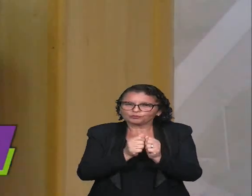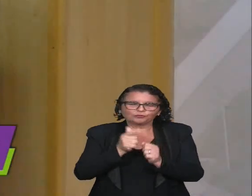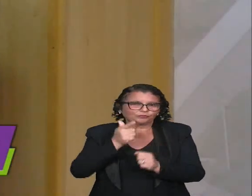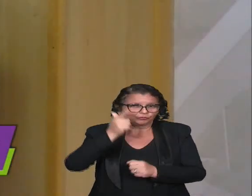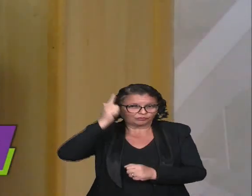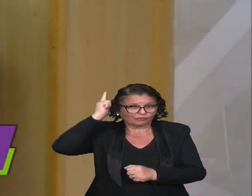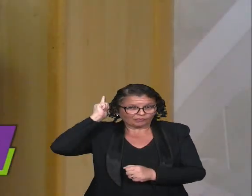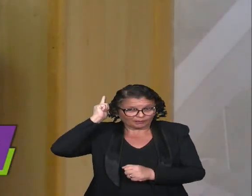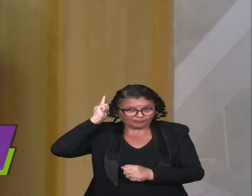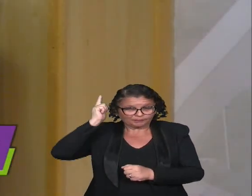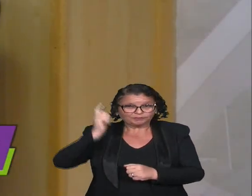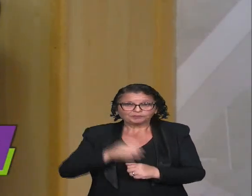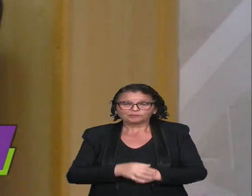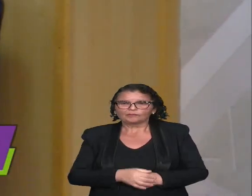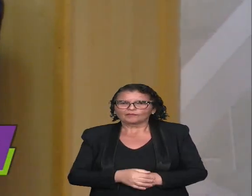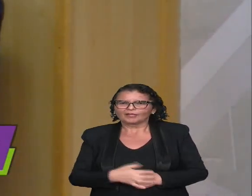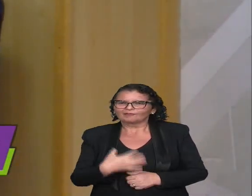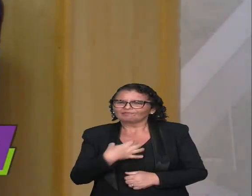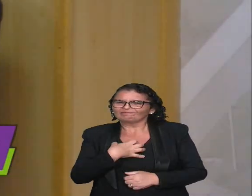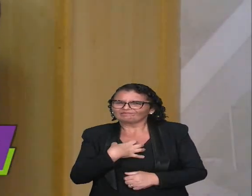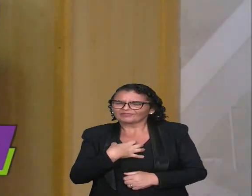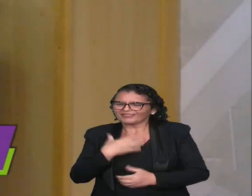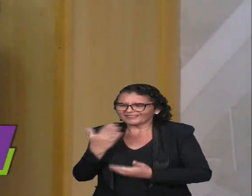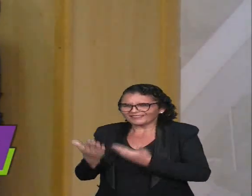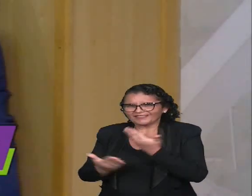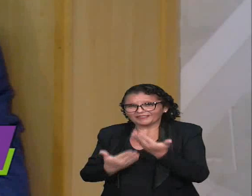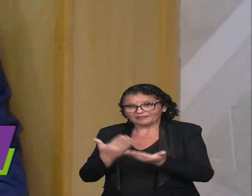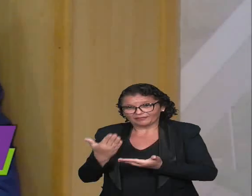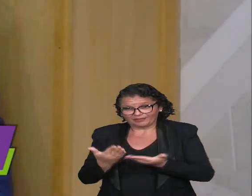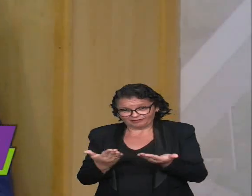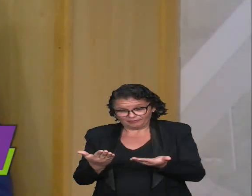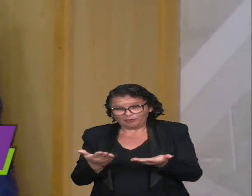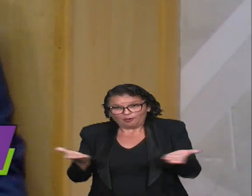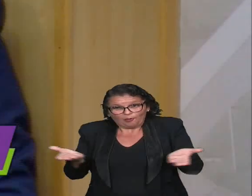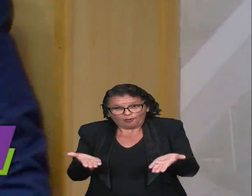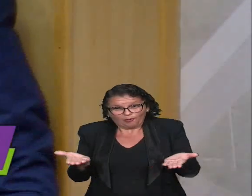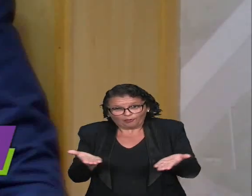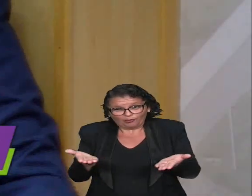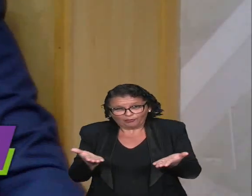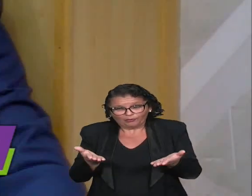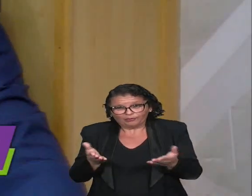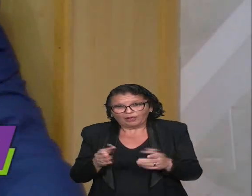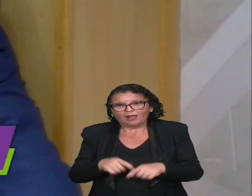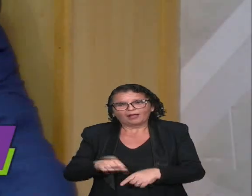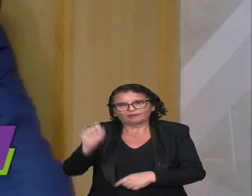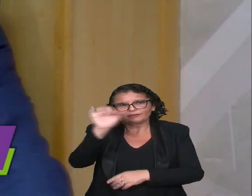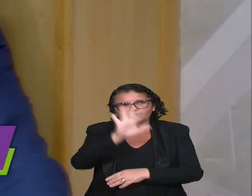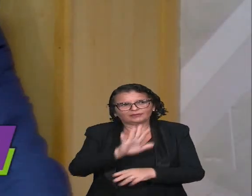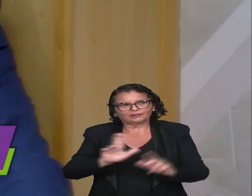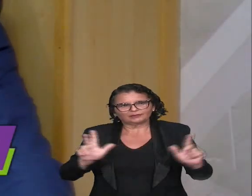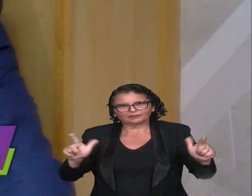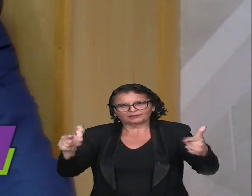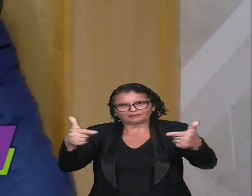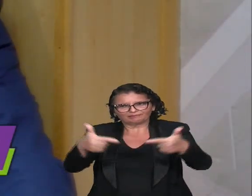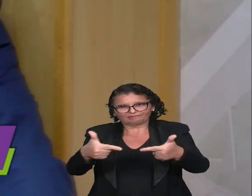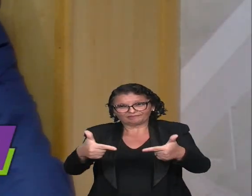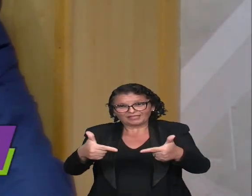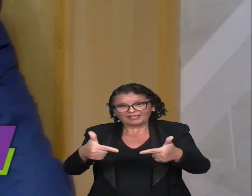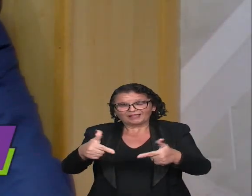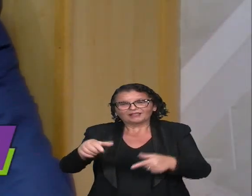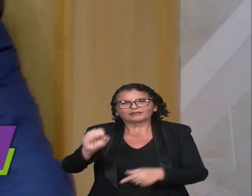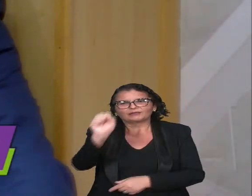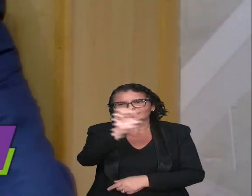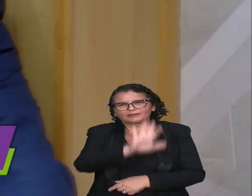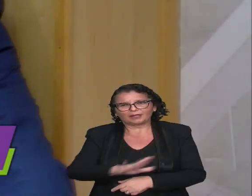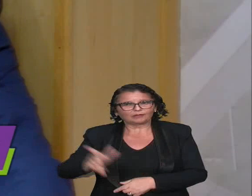eh dizer que é uma honra poder servir hoje na Assembleia Legislativa do Estado de São Paulo servira Todo